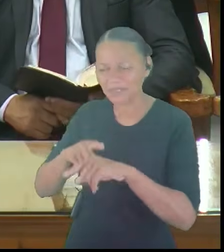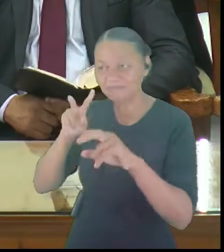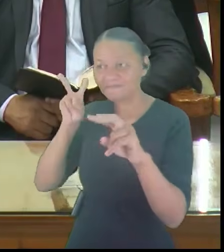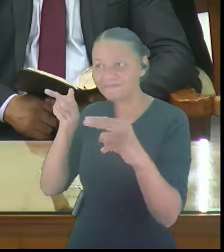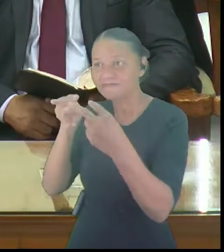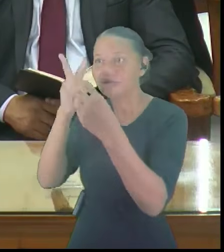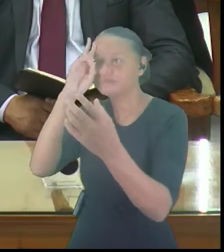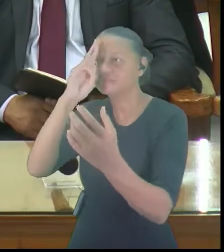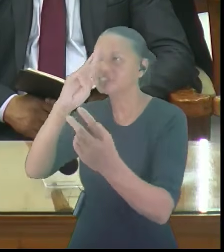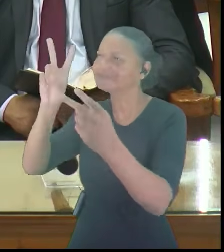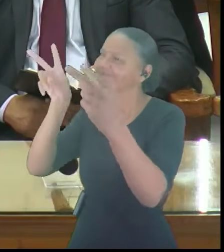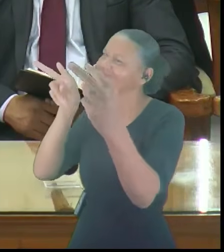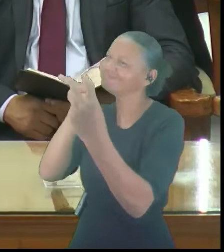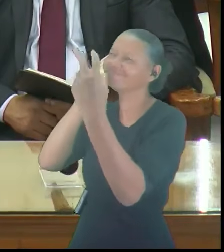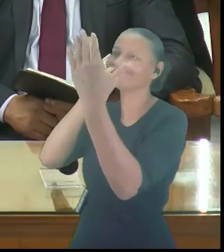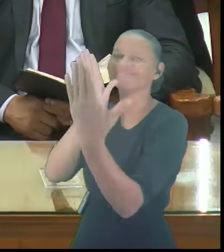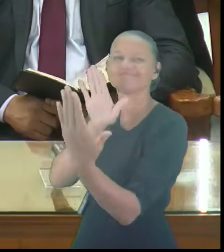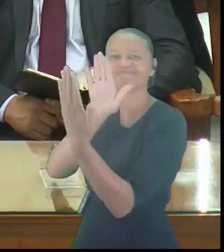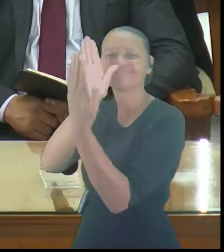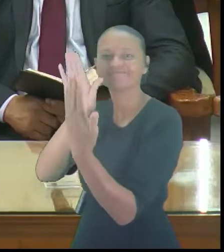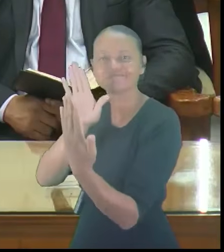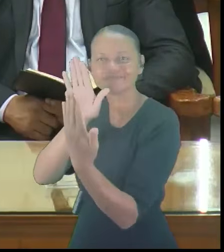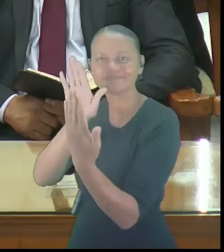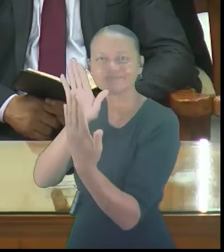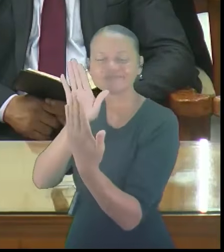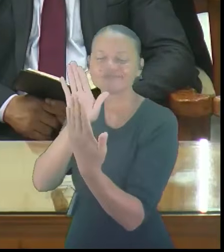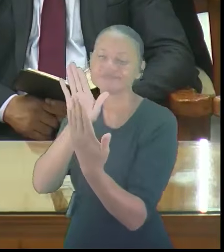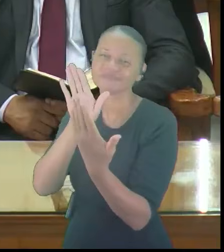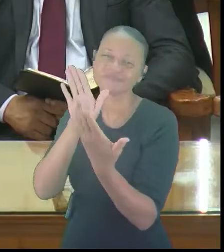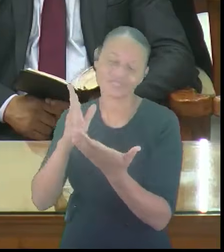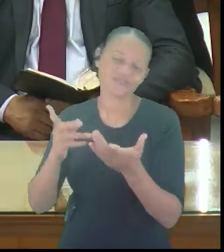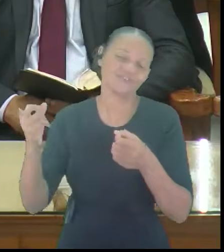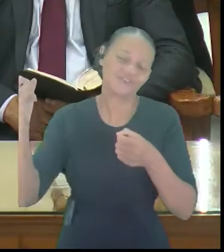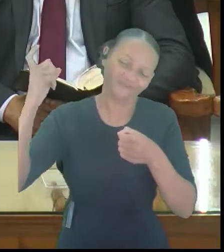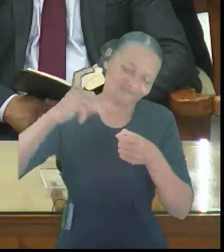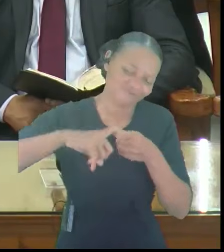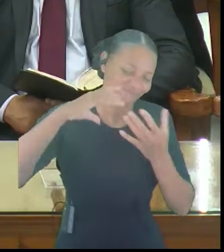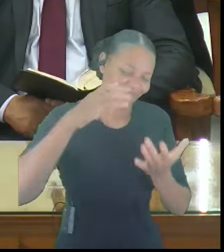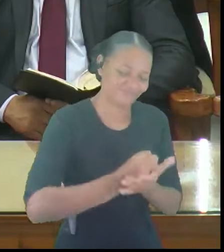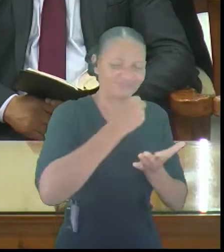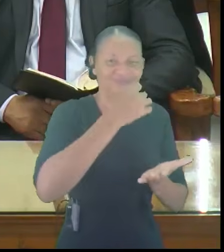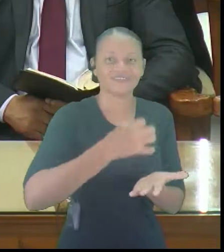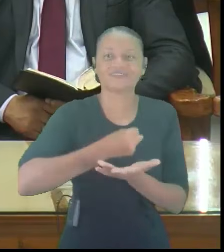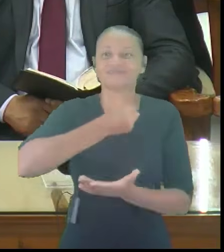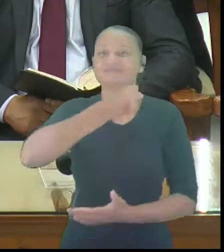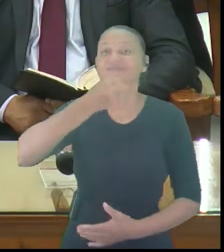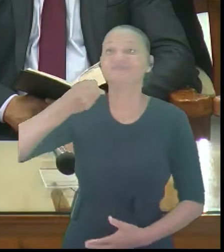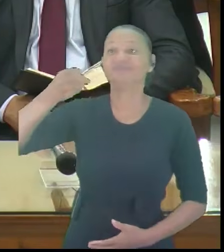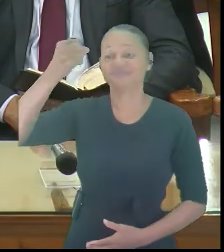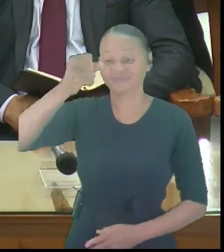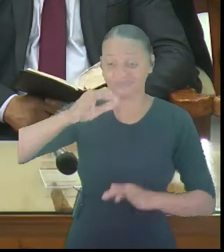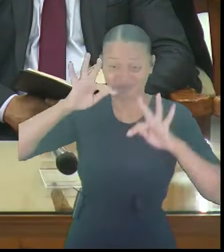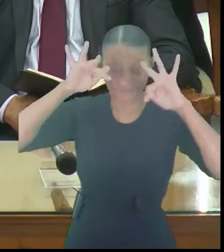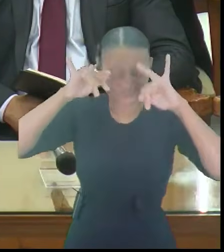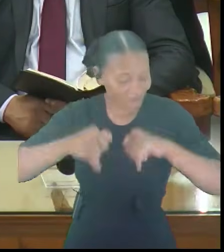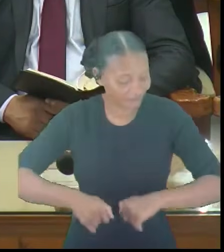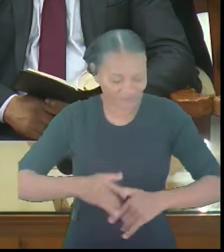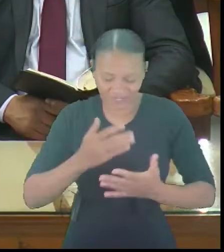vermos o Senhor face a face? Na vinda do Senhor. No final dos